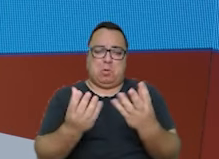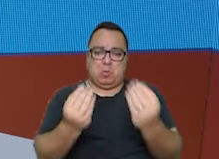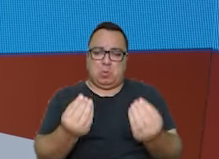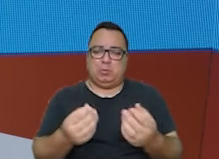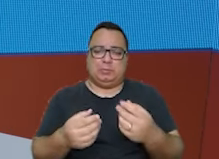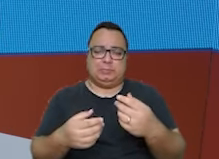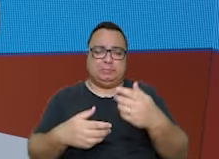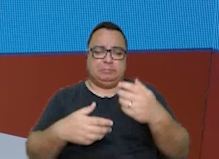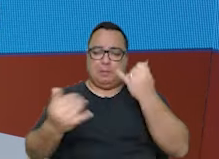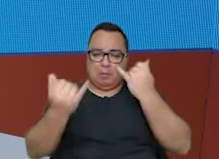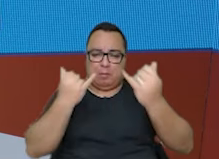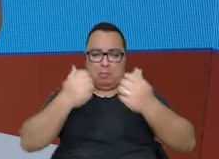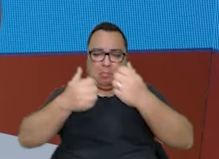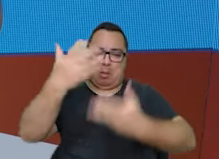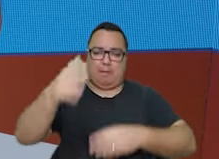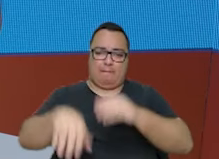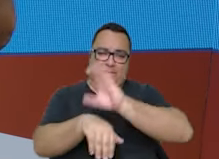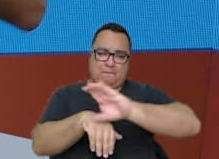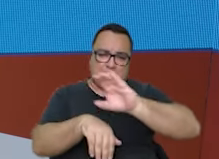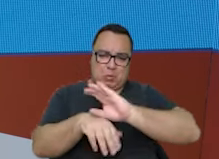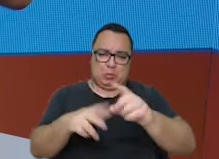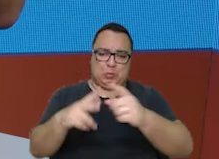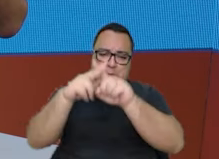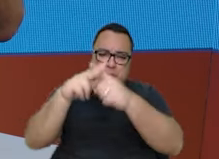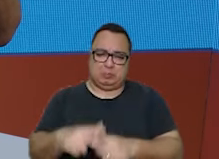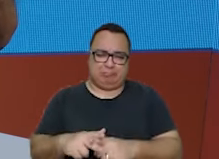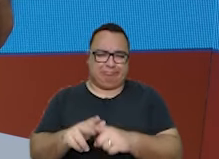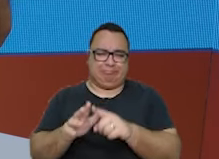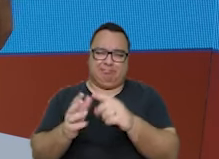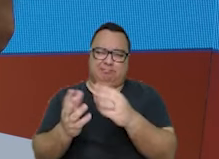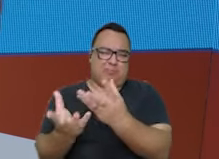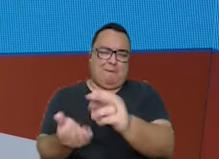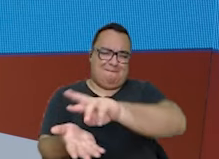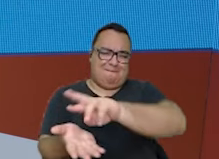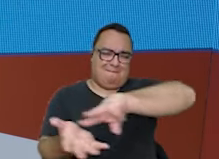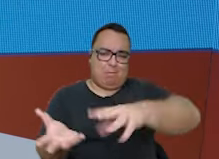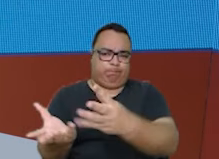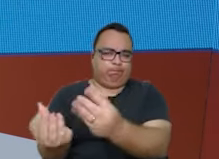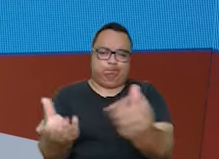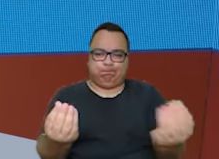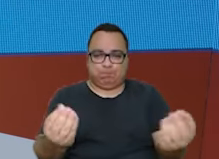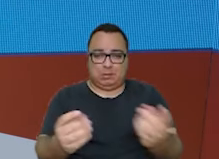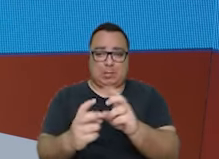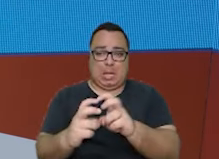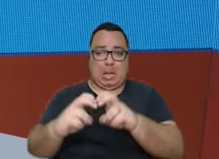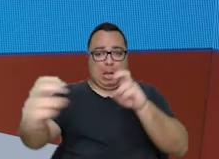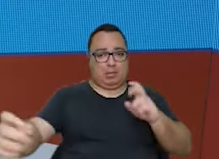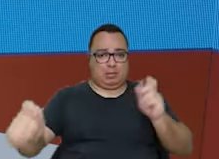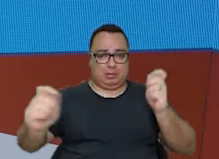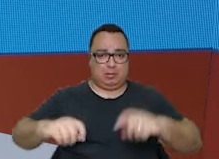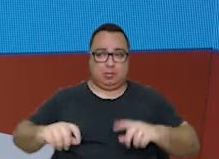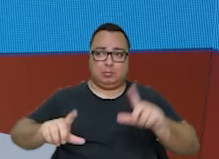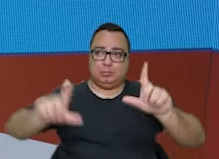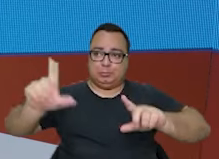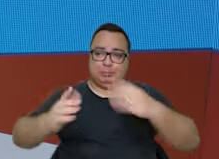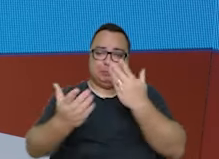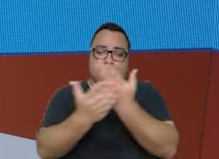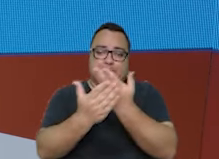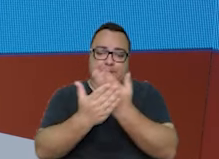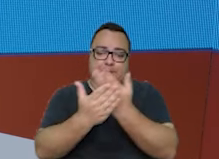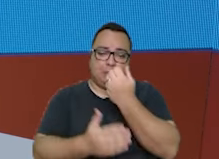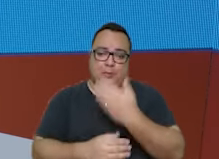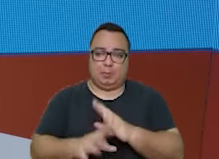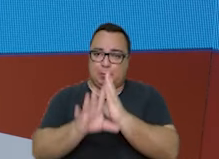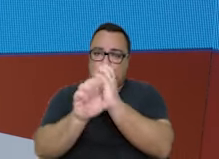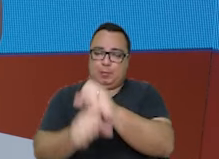de tanto cursos ferramentas diagnósticos Enfim tudo que for possível à distância e 99% que tá ali é